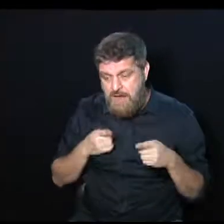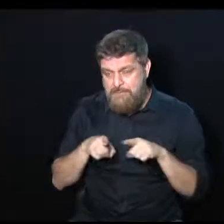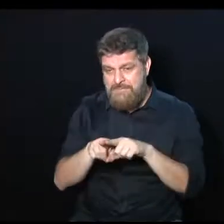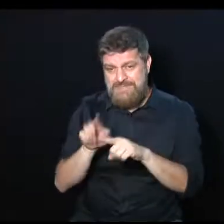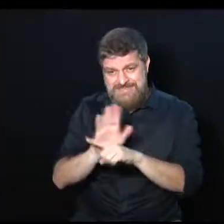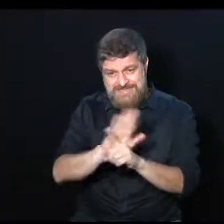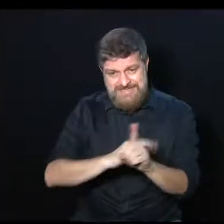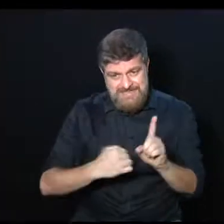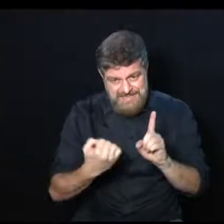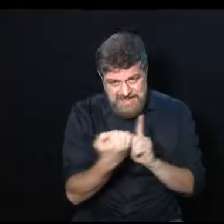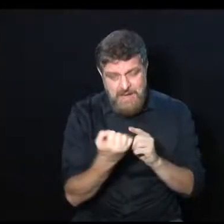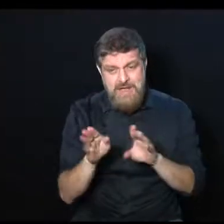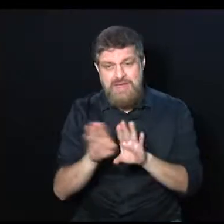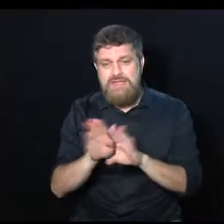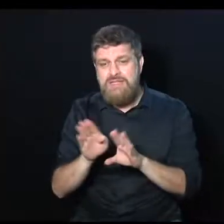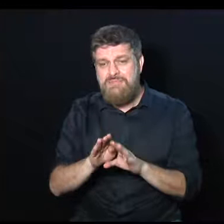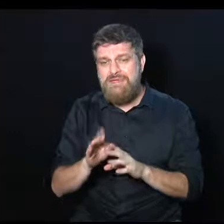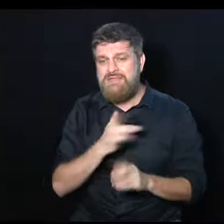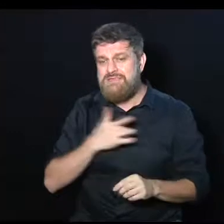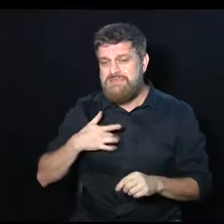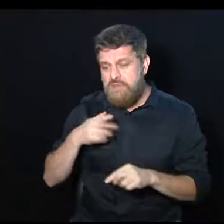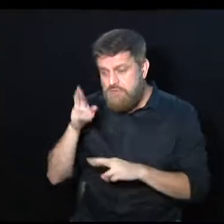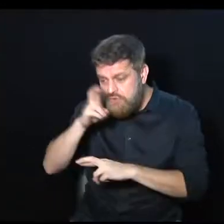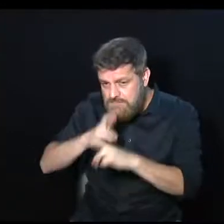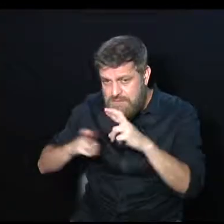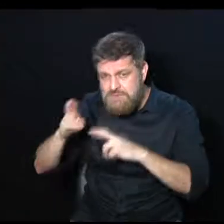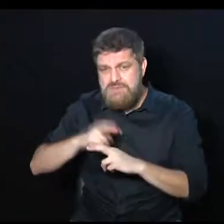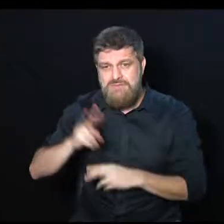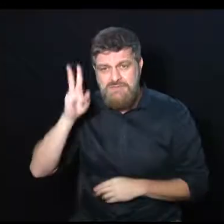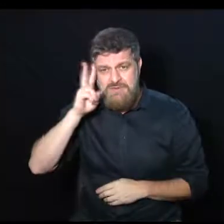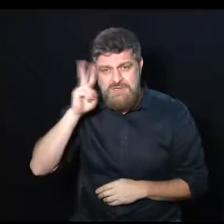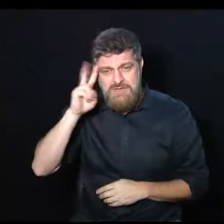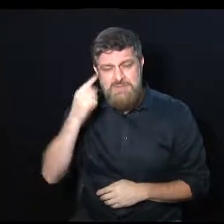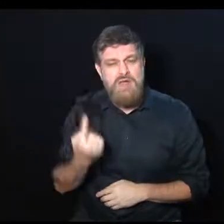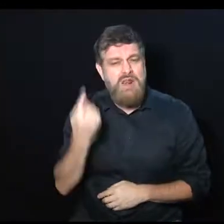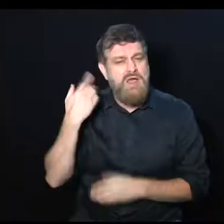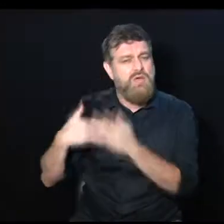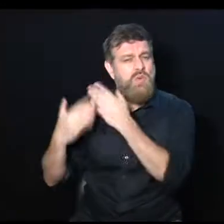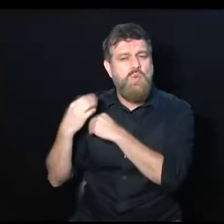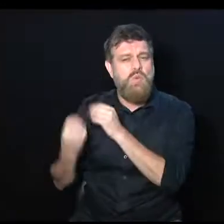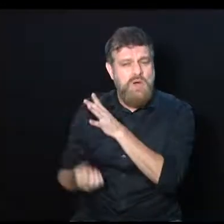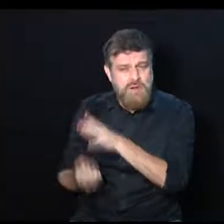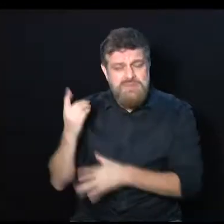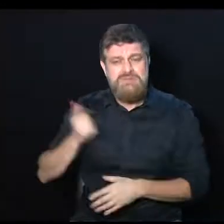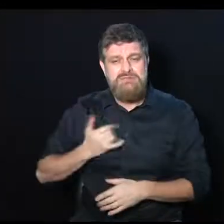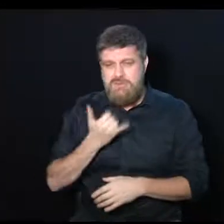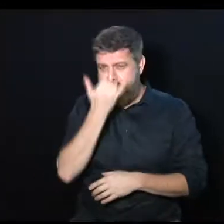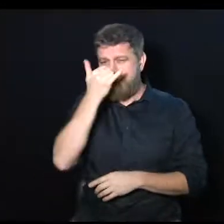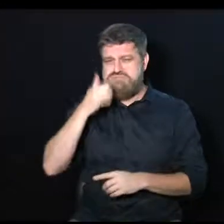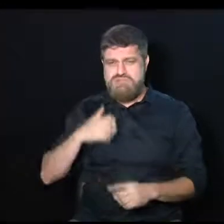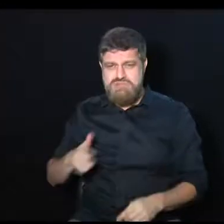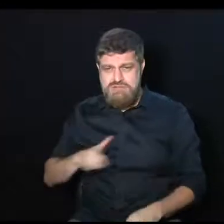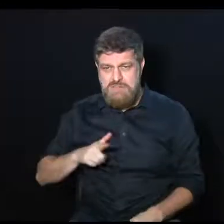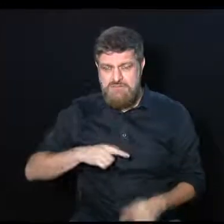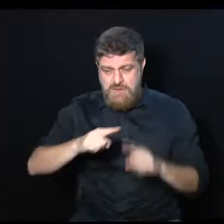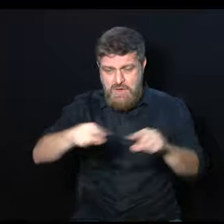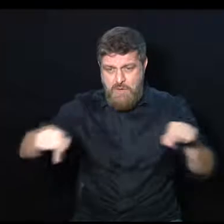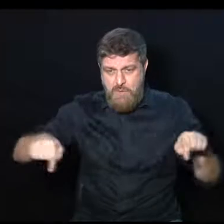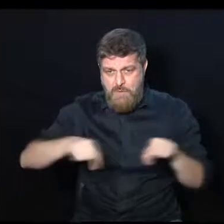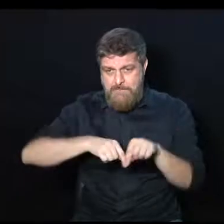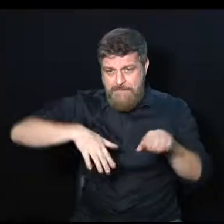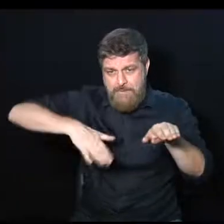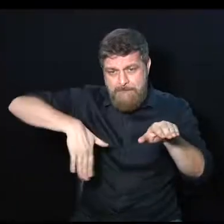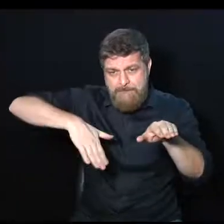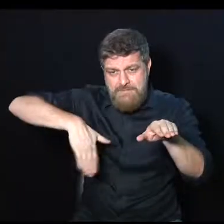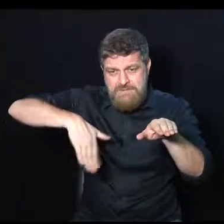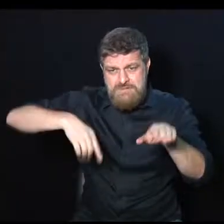vigilância em saúde. Vocês lembram, há pouco tempo atrás, o que aconteceu? Um acidente numa piscina de Campinas,